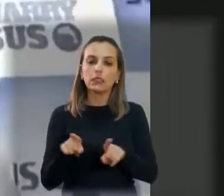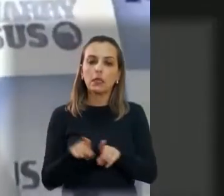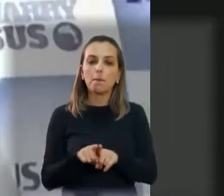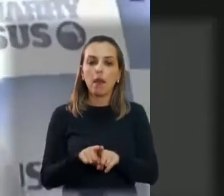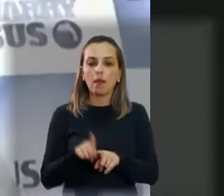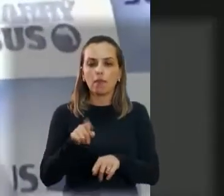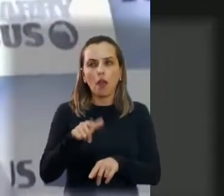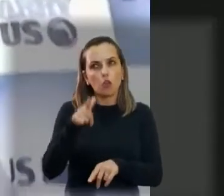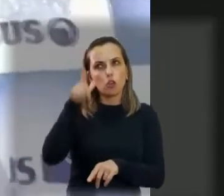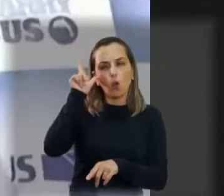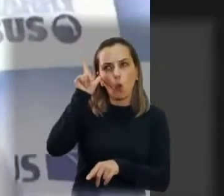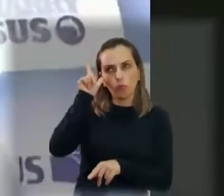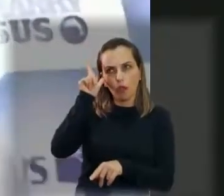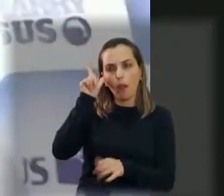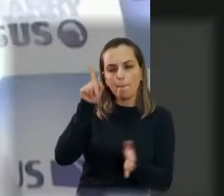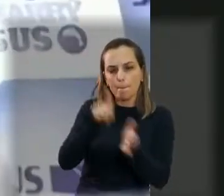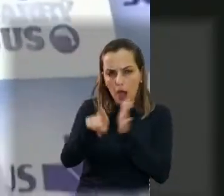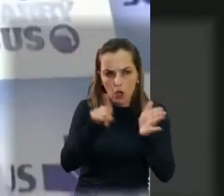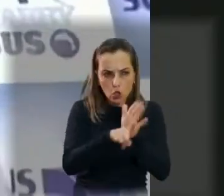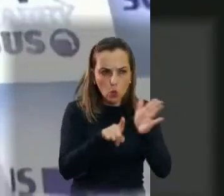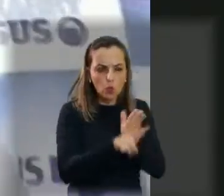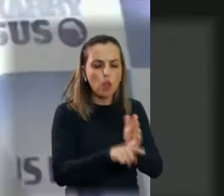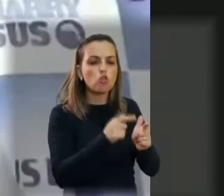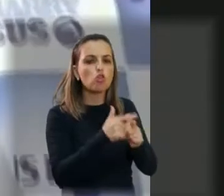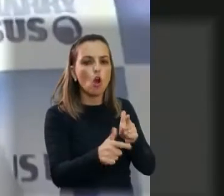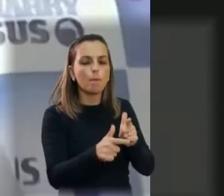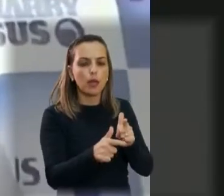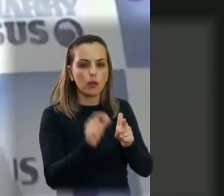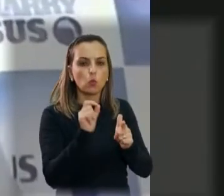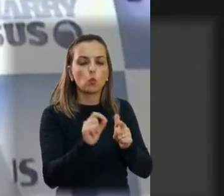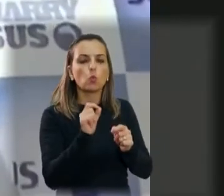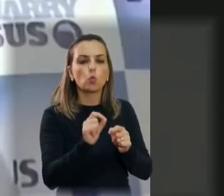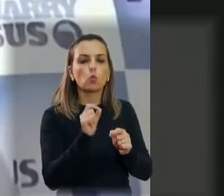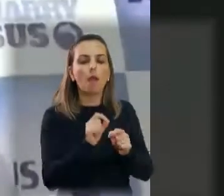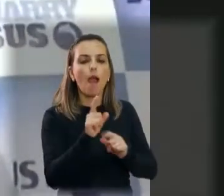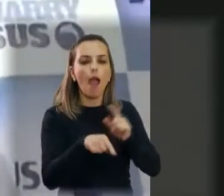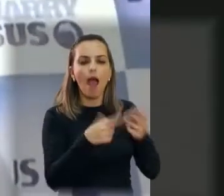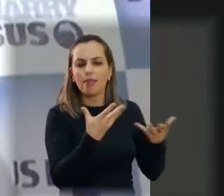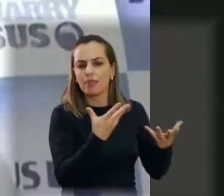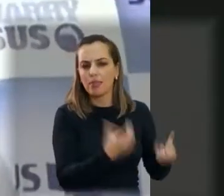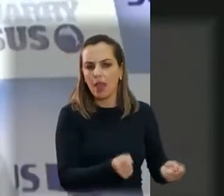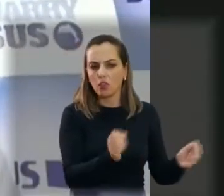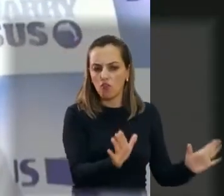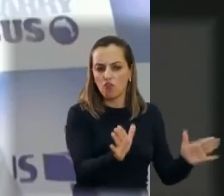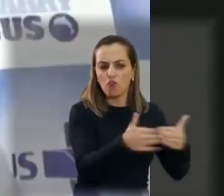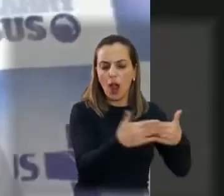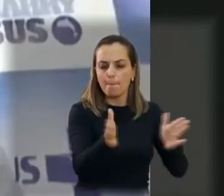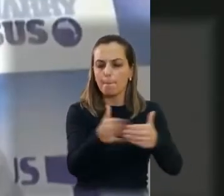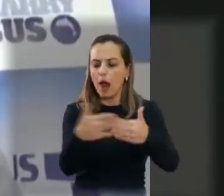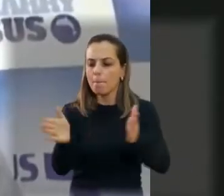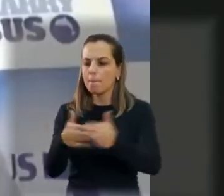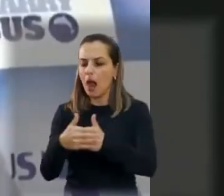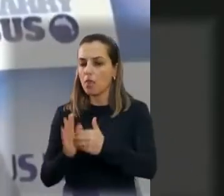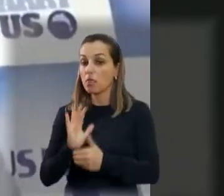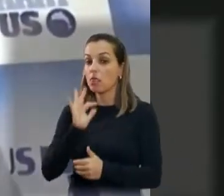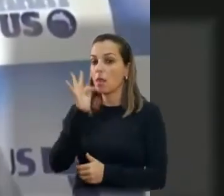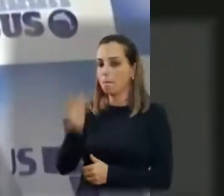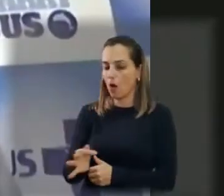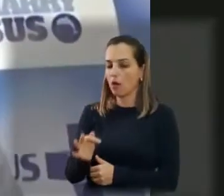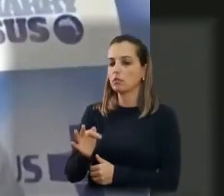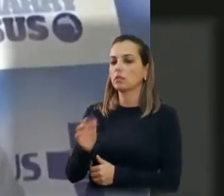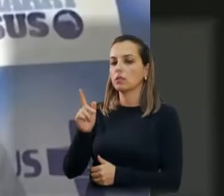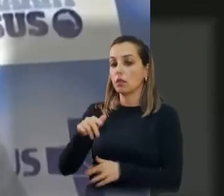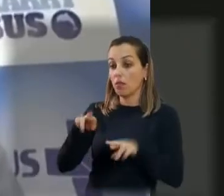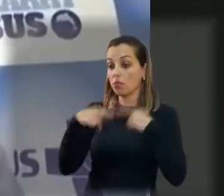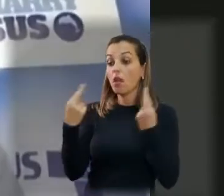Ontem mesmo foi feita uma enquete em relação a favorável ao lockdown. Na próxima reunião